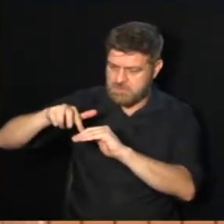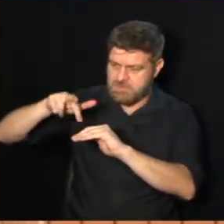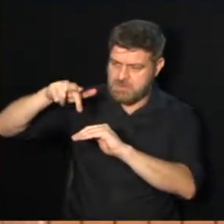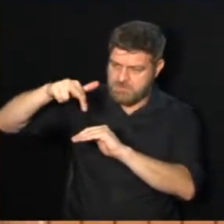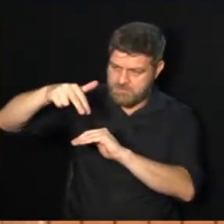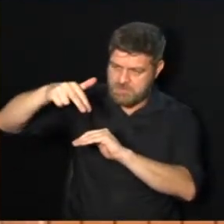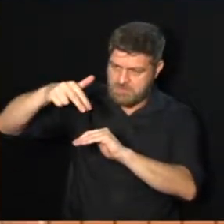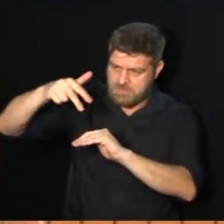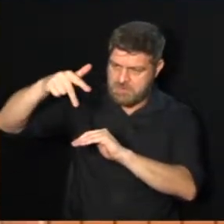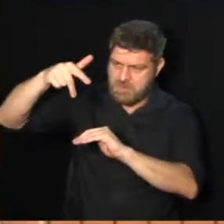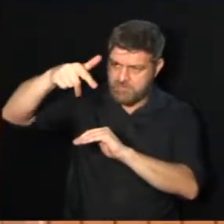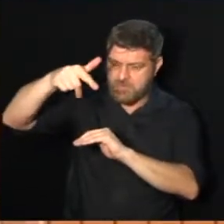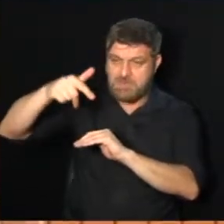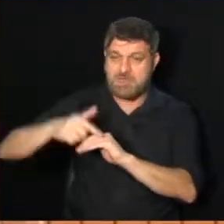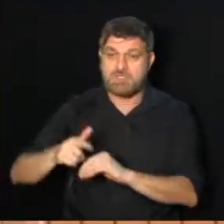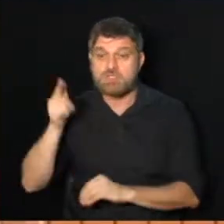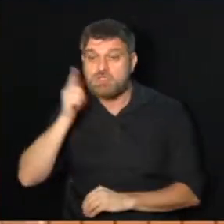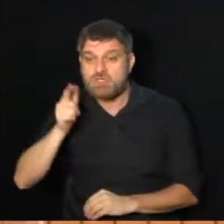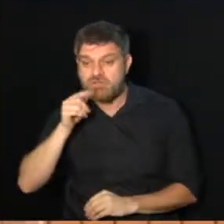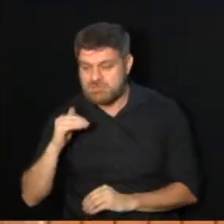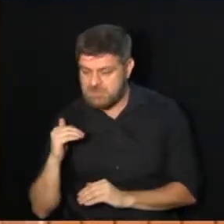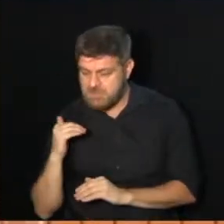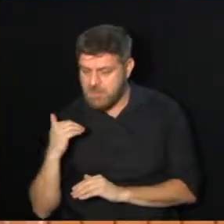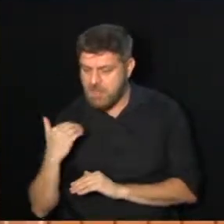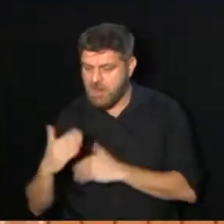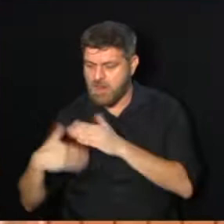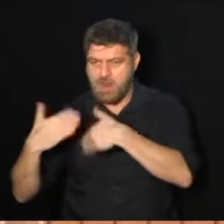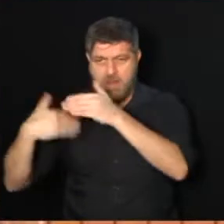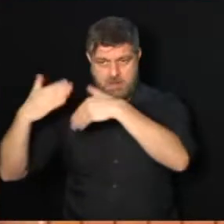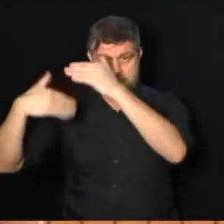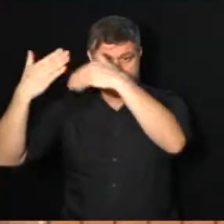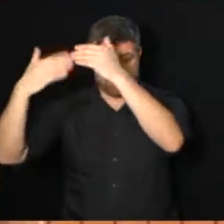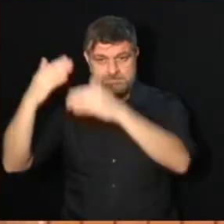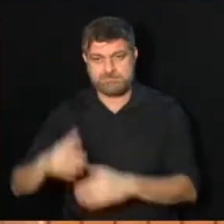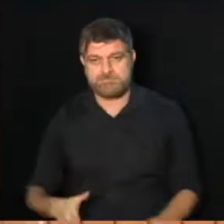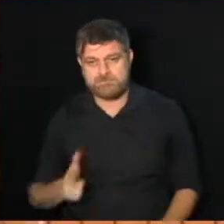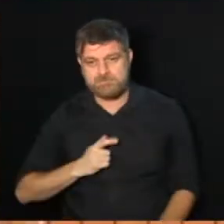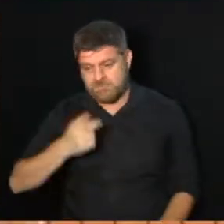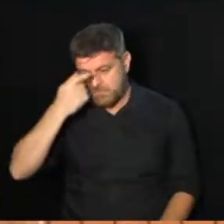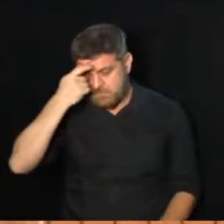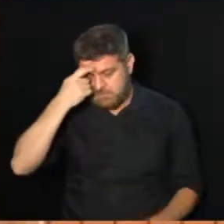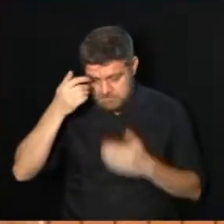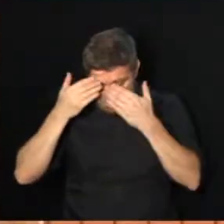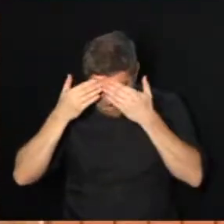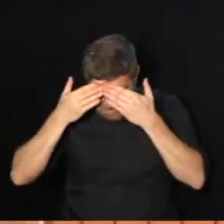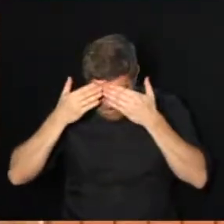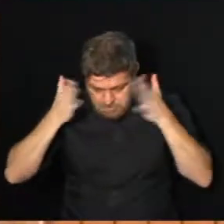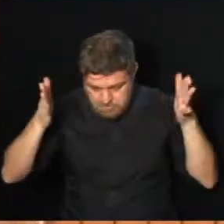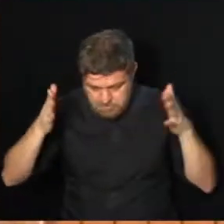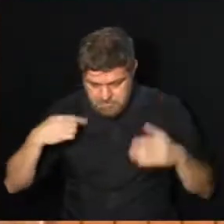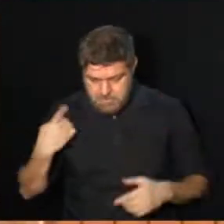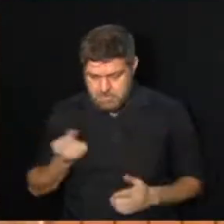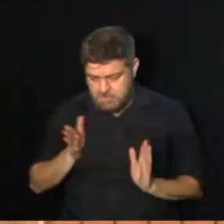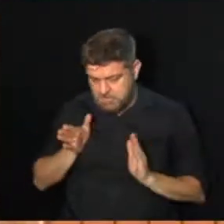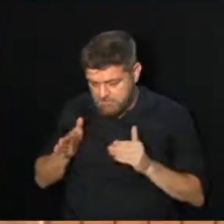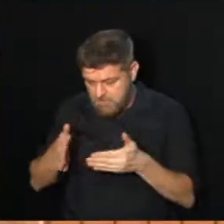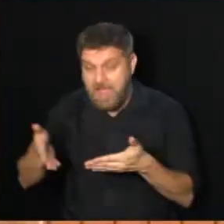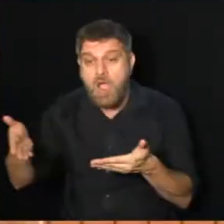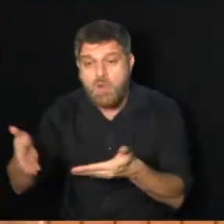alcança um grau mais expandido de consciência. E é isso que nós estamos tratando aqui